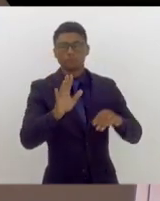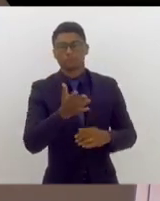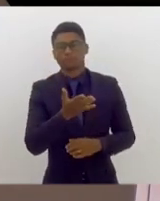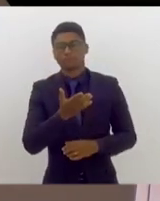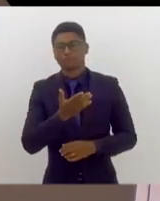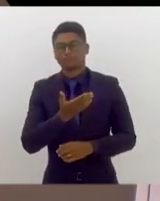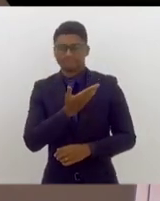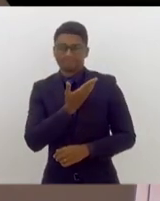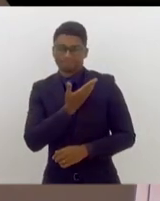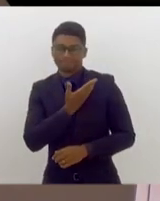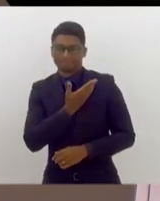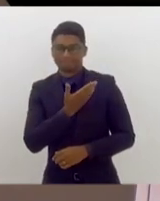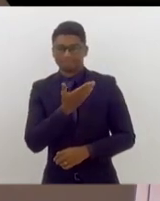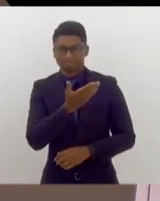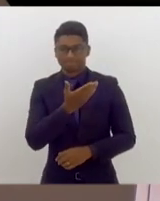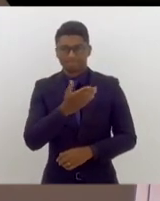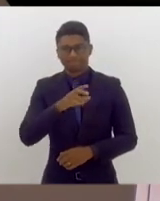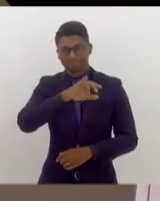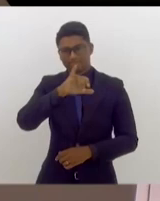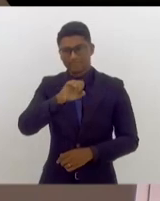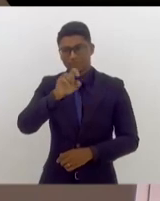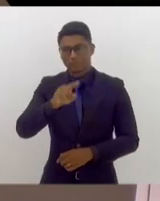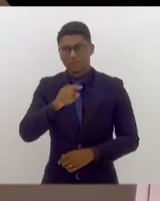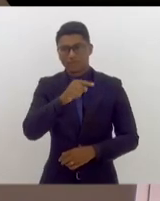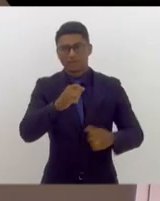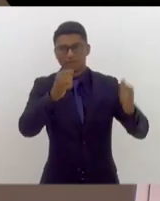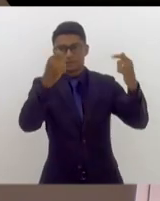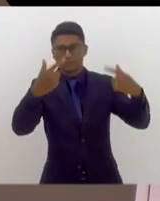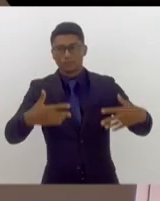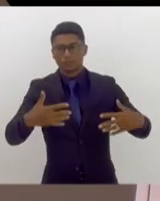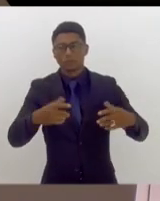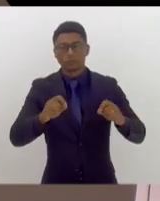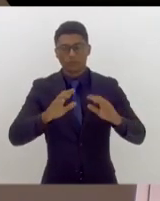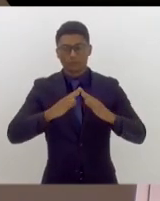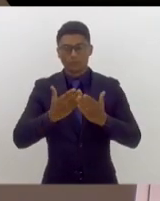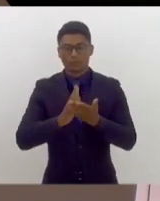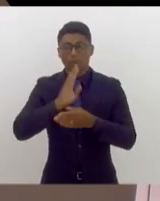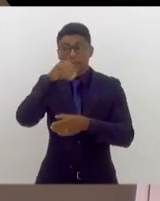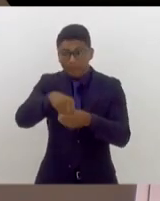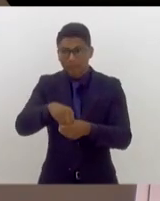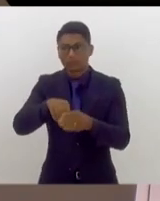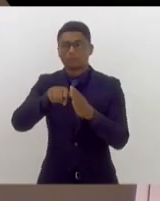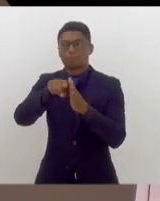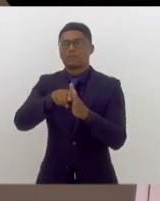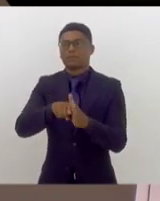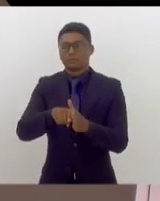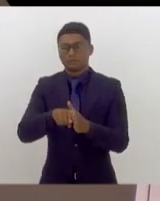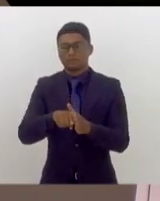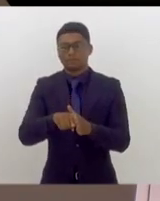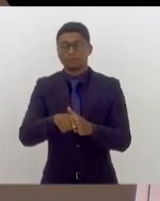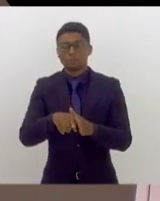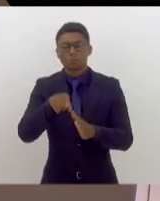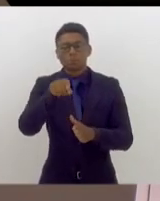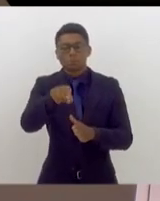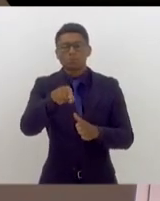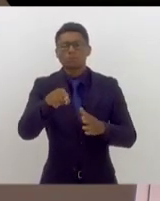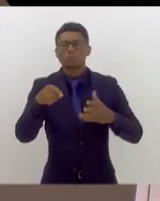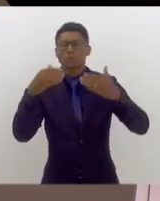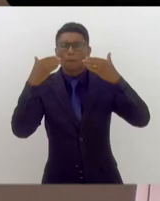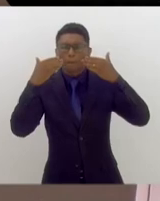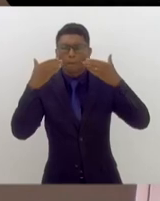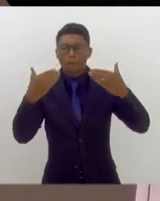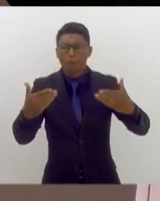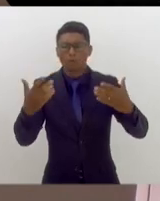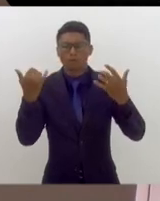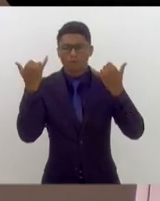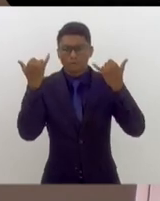de departamento e de área, José Carlos, já falou do censo escolar. E o censo, por exemplo, tem dado muitas